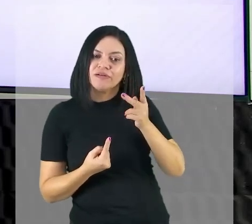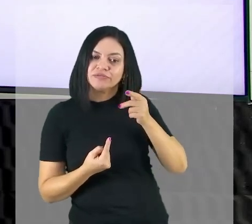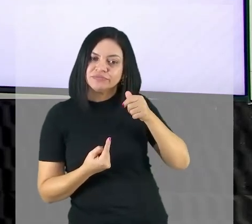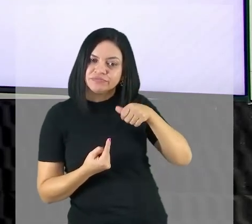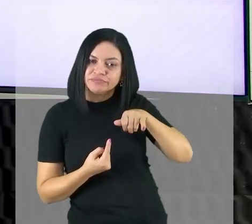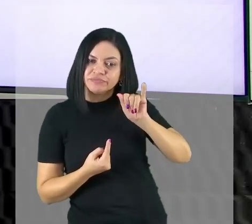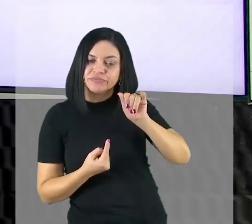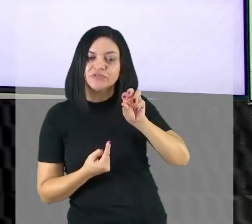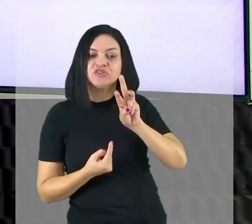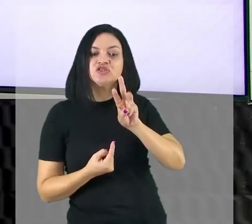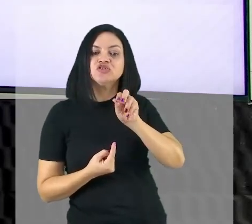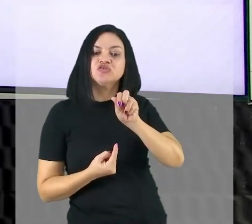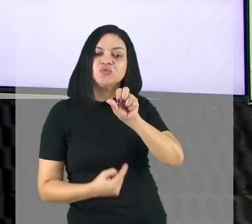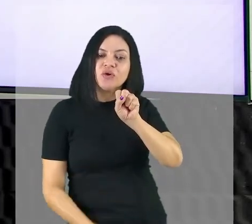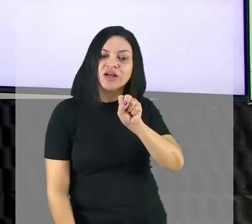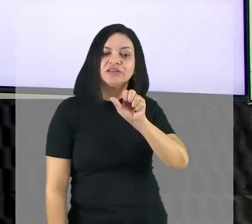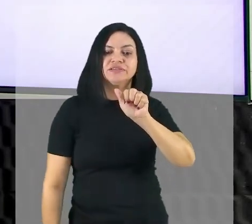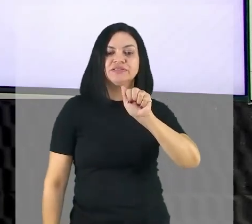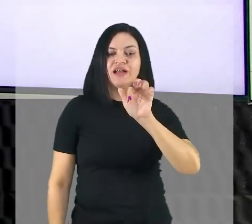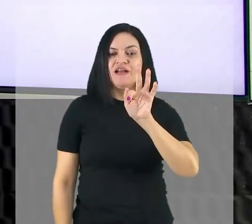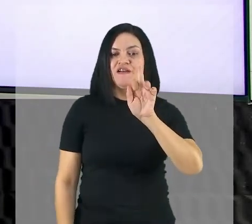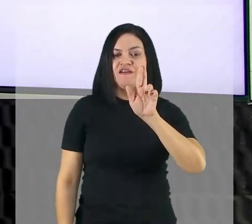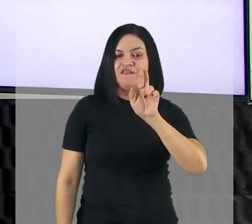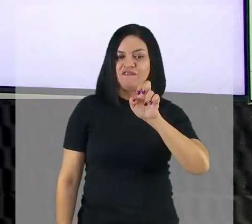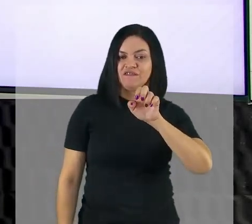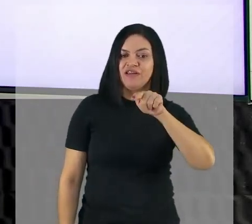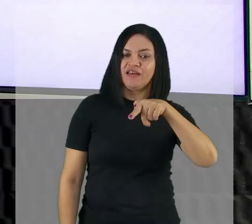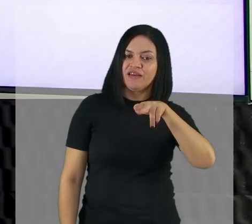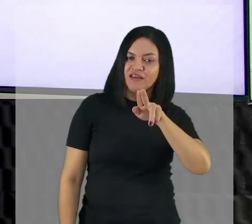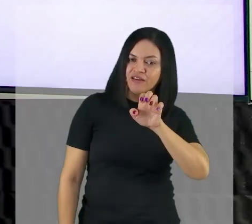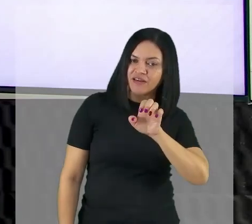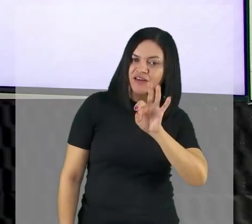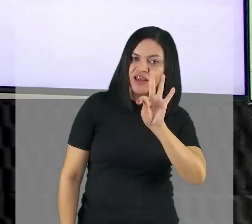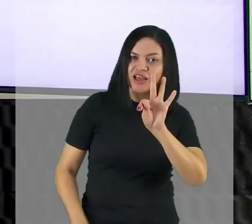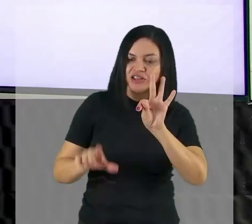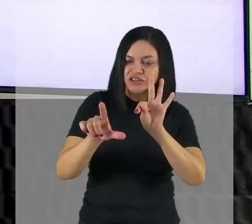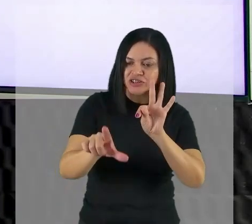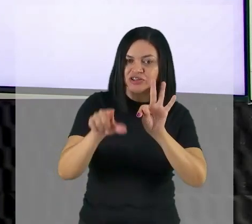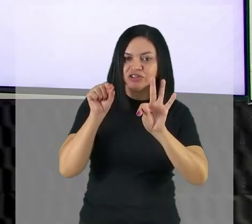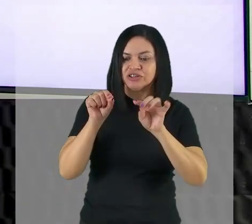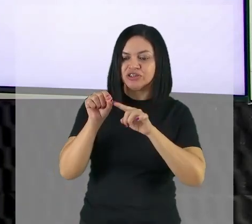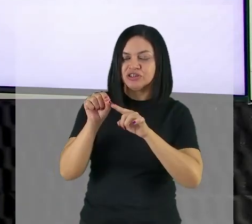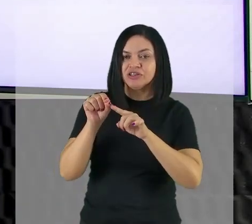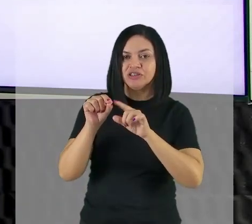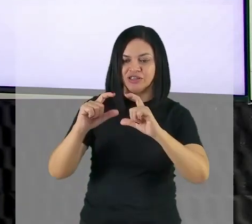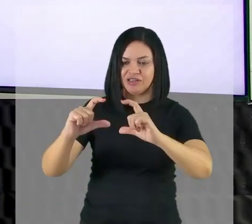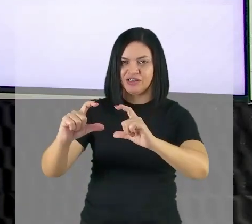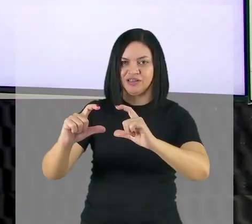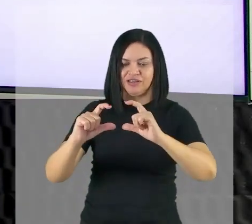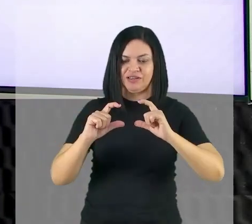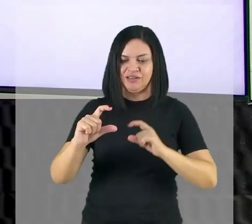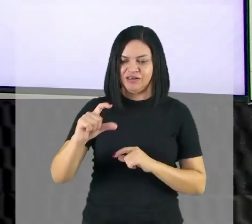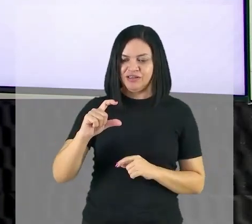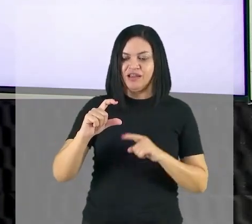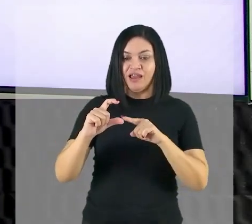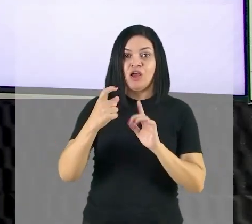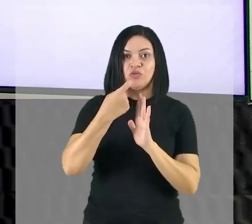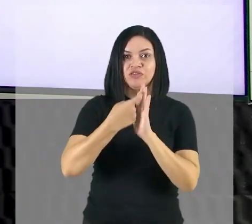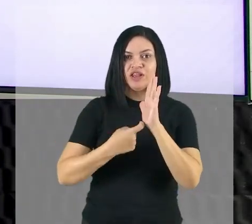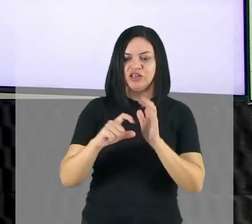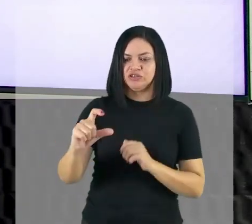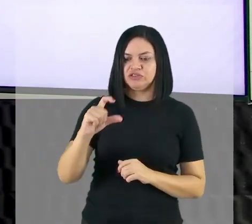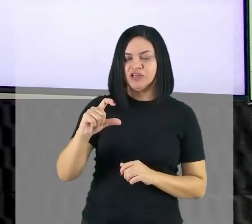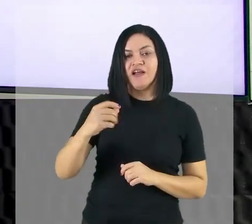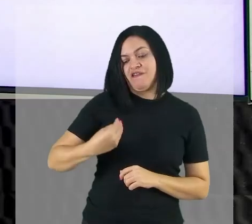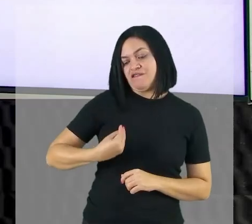Maathai, esse extrato, quer dizer, esse fragmento, foi retirado de uma biografia, então eu sei que é um texto que fala da